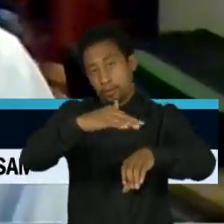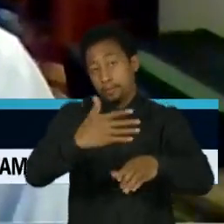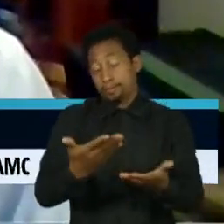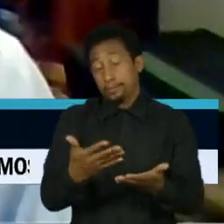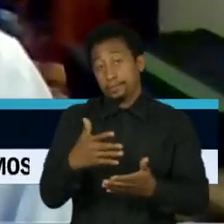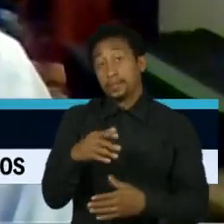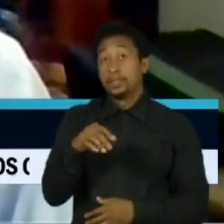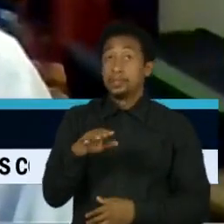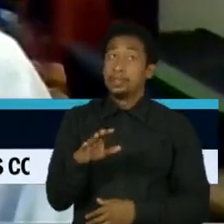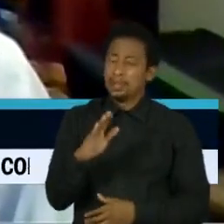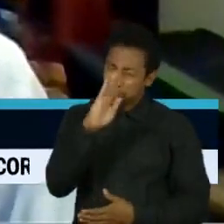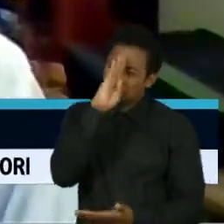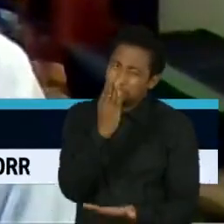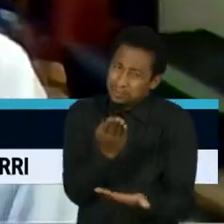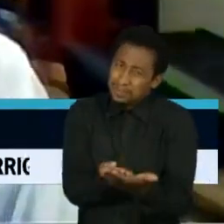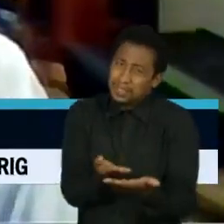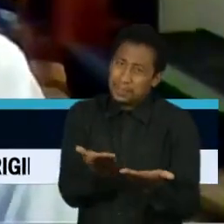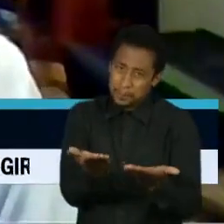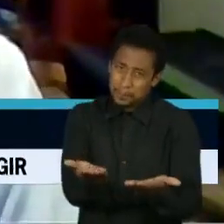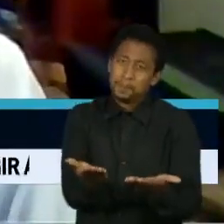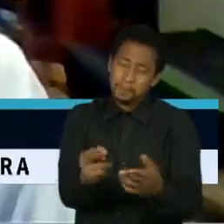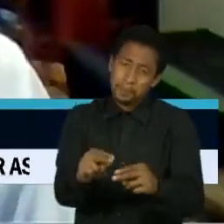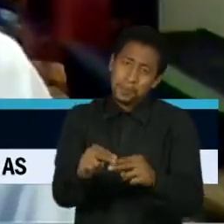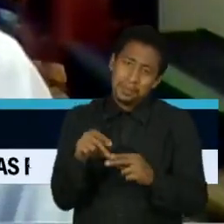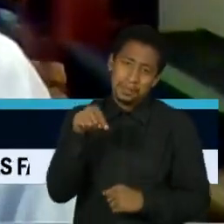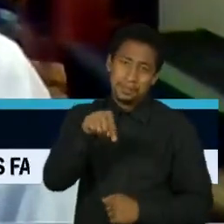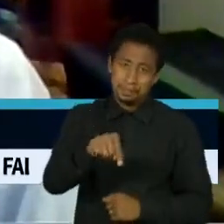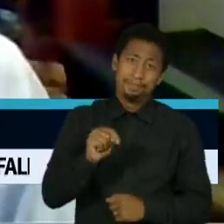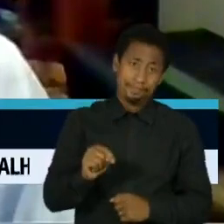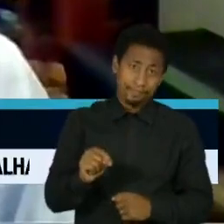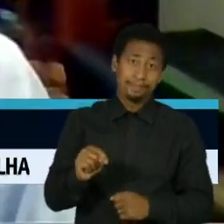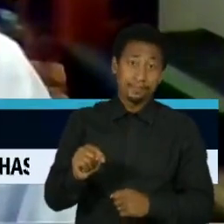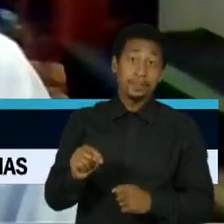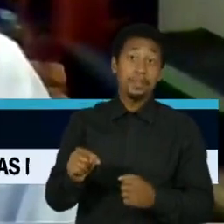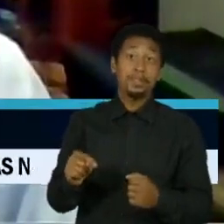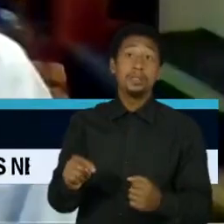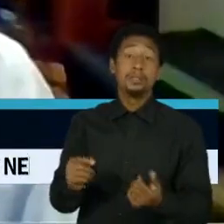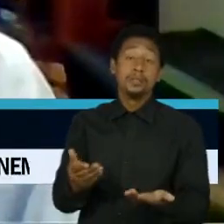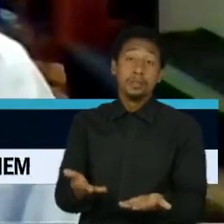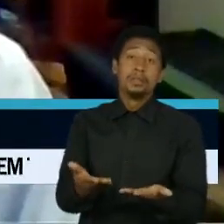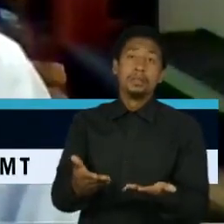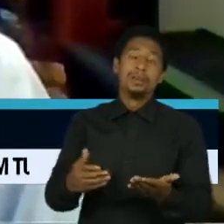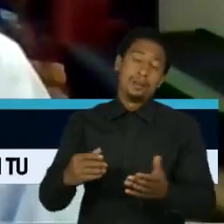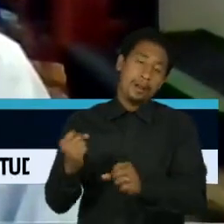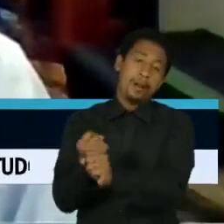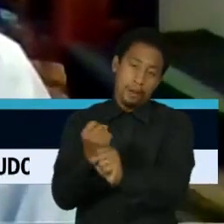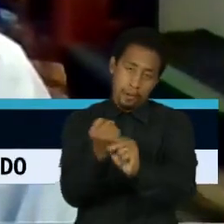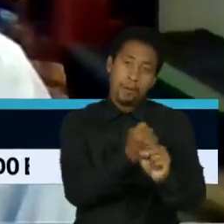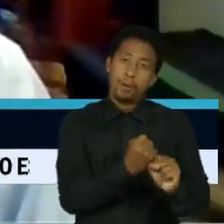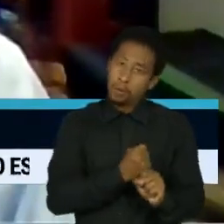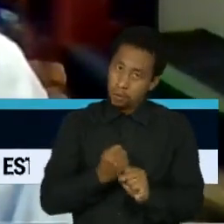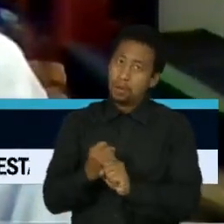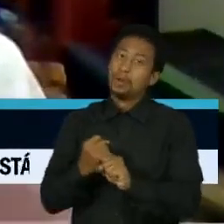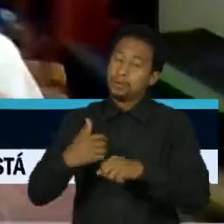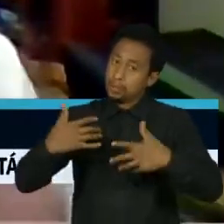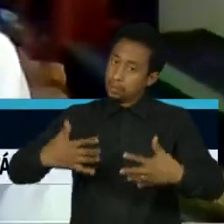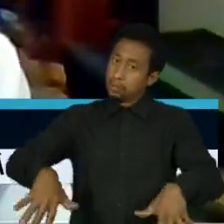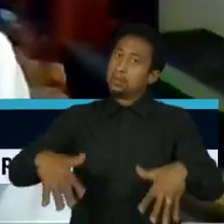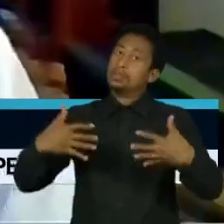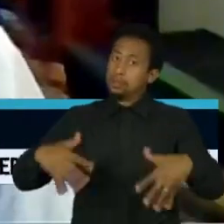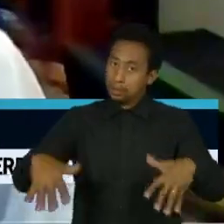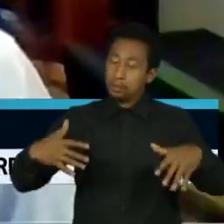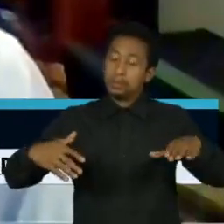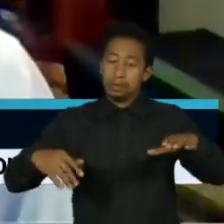tem dúvida de que a causa e o efeito estão bem definidos ali, uma obra de grande porte passando por